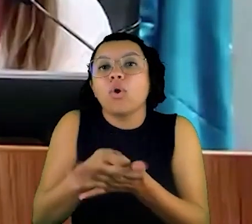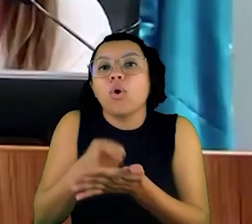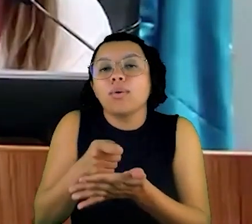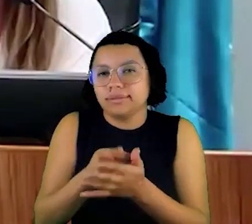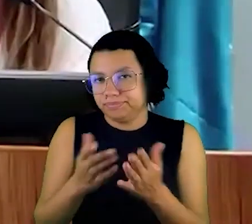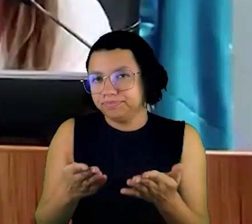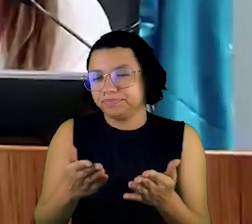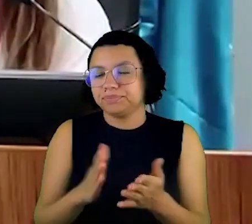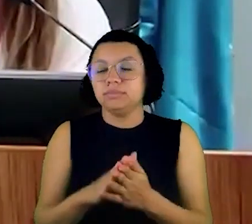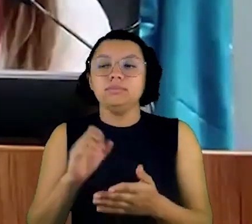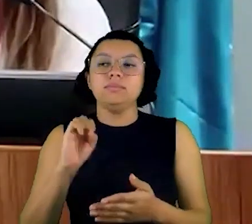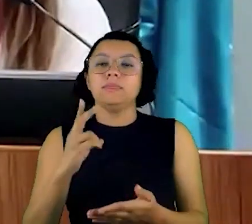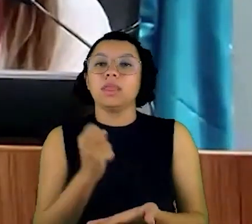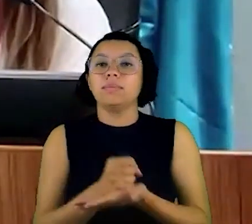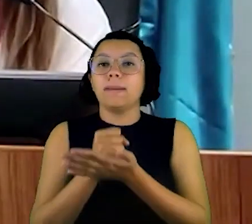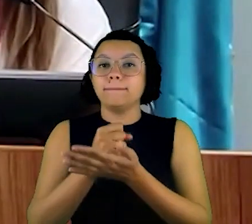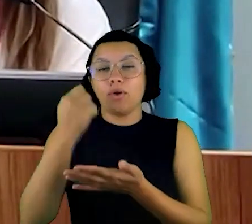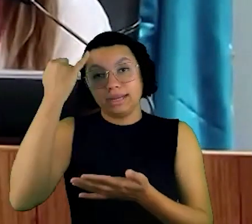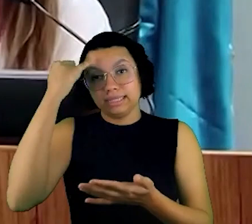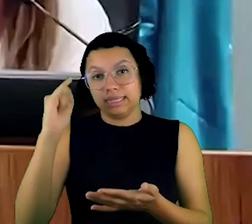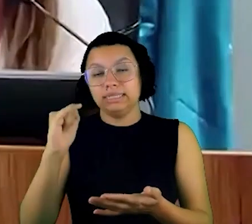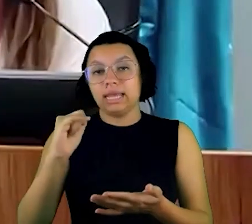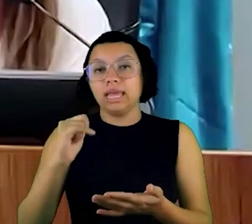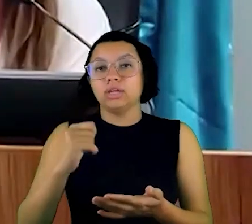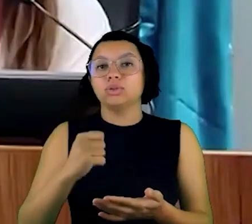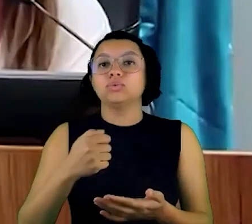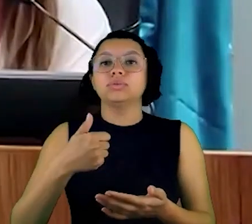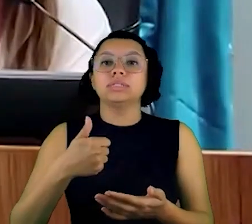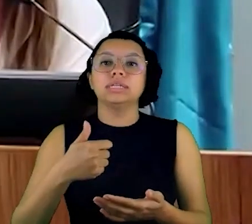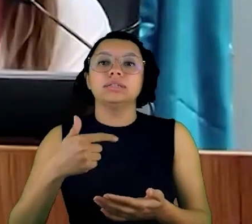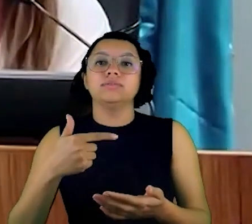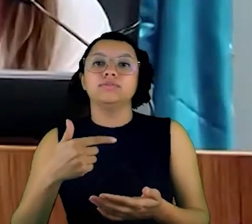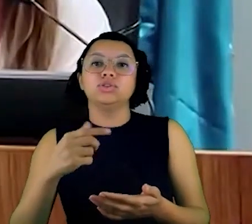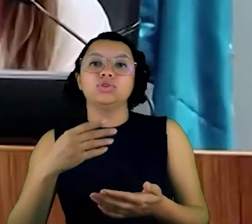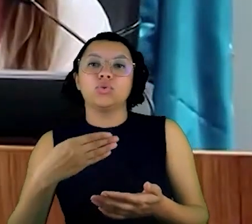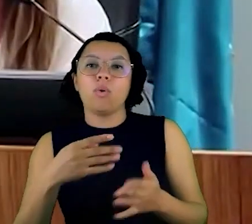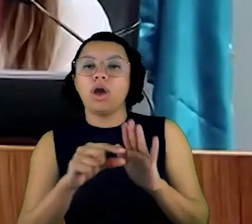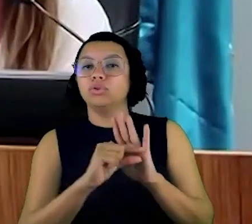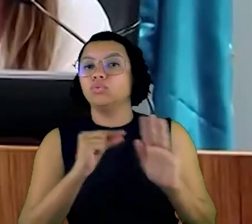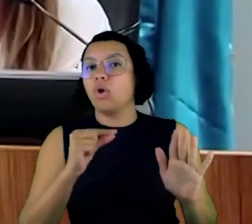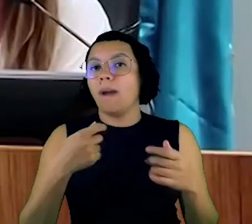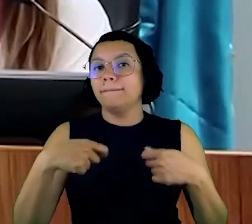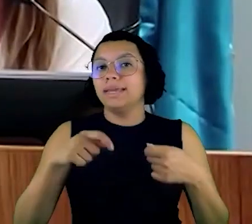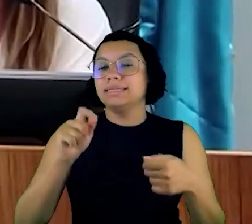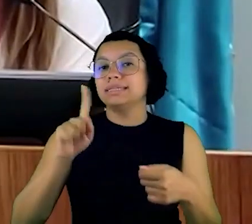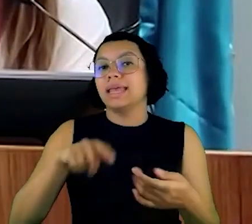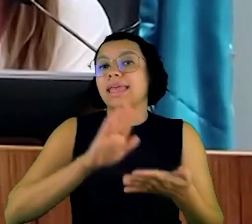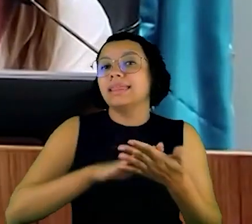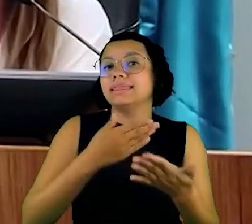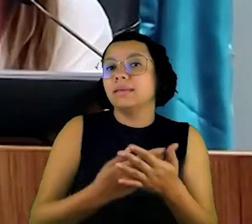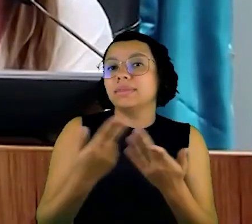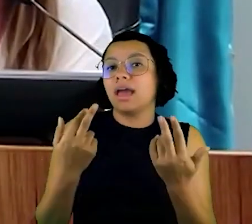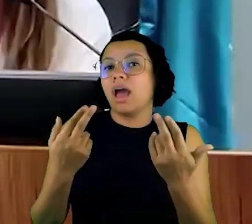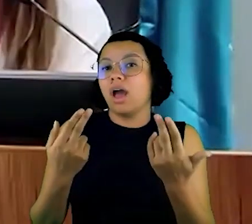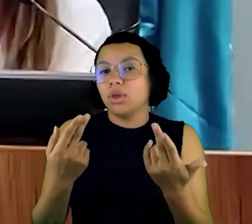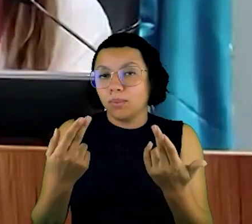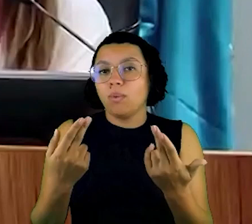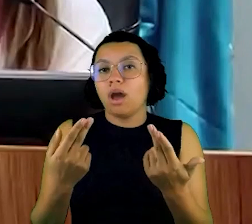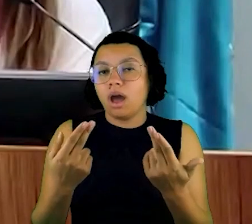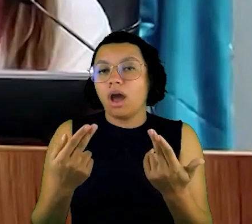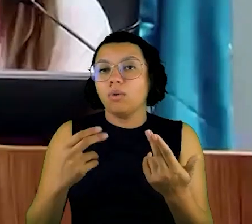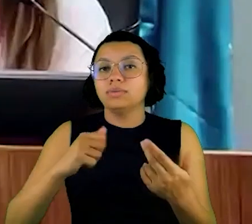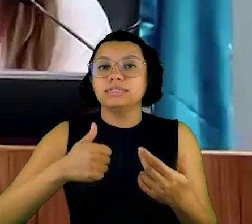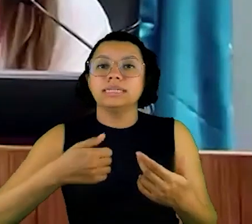que o 124 do Código Tributário Nacional tem que ser interpretado nos mesmos termos que o artigo